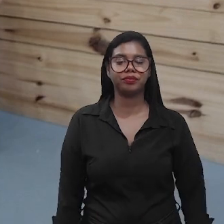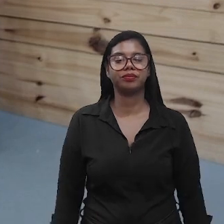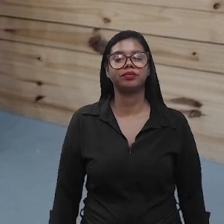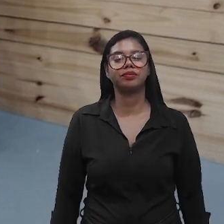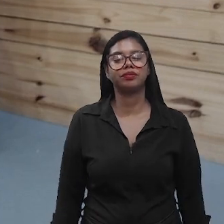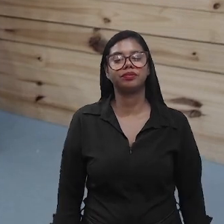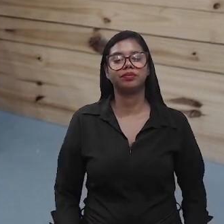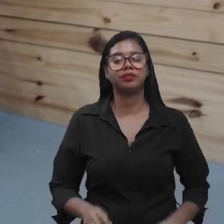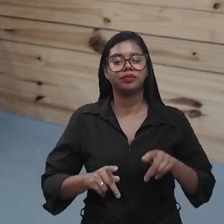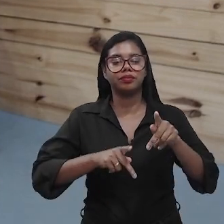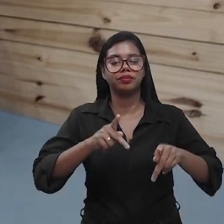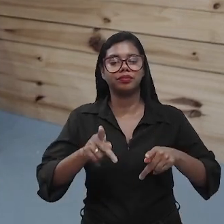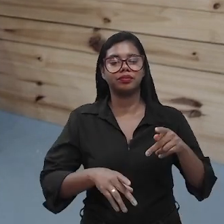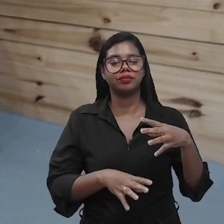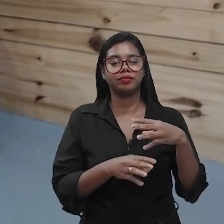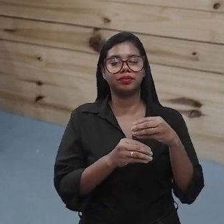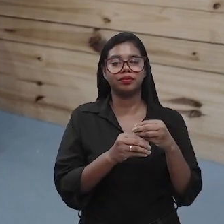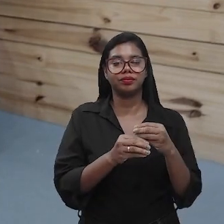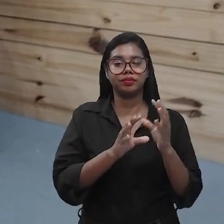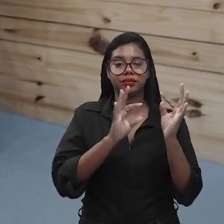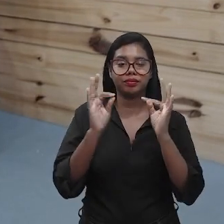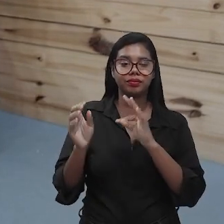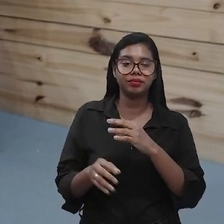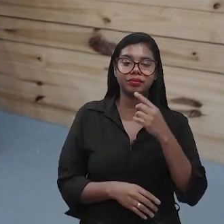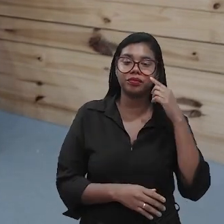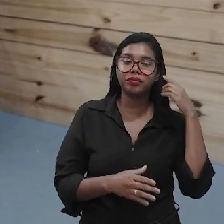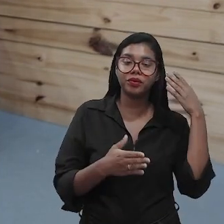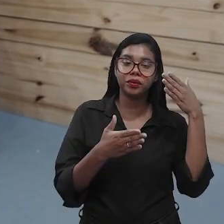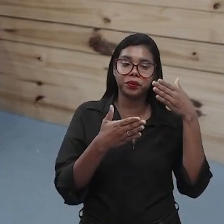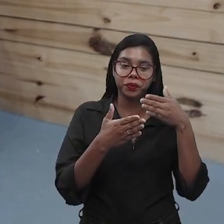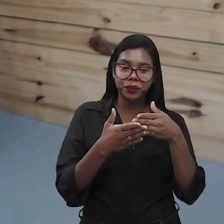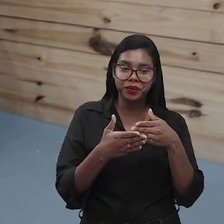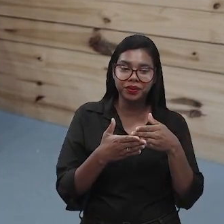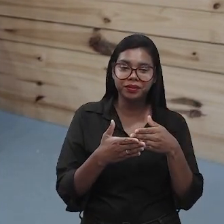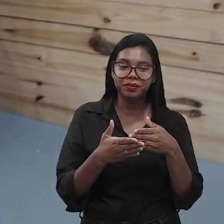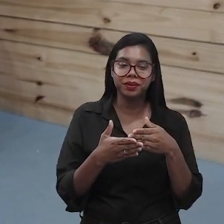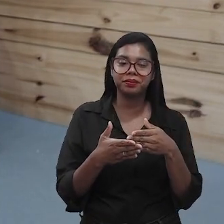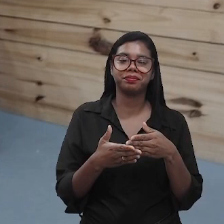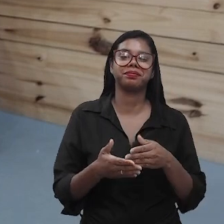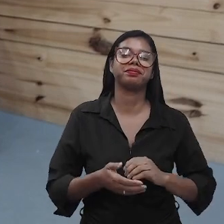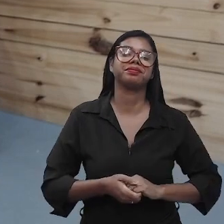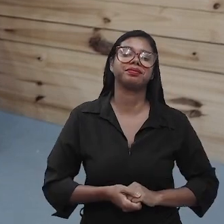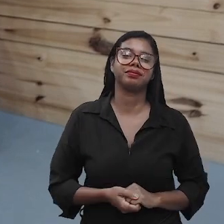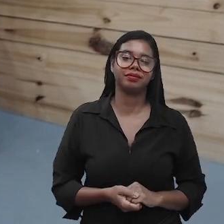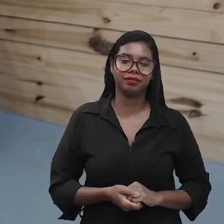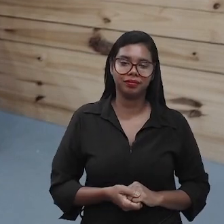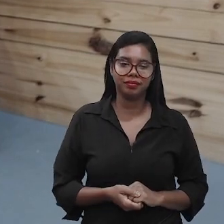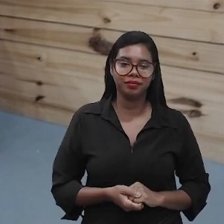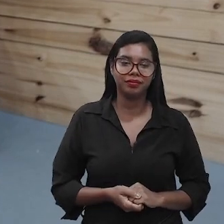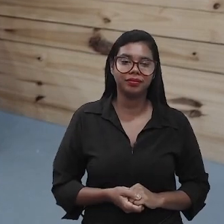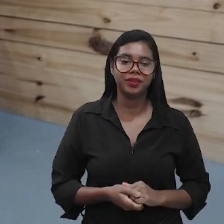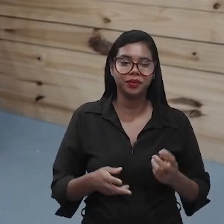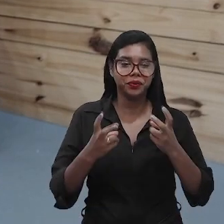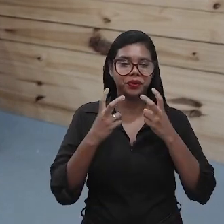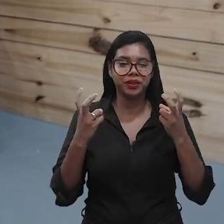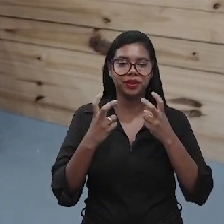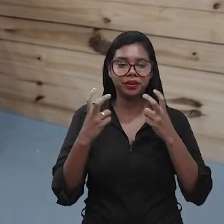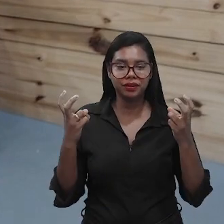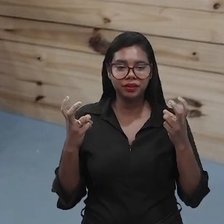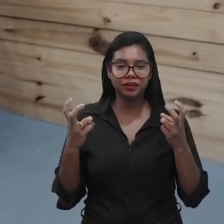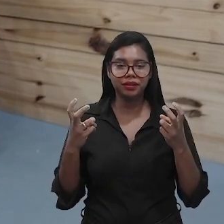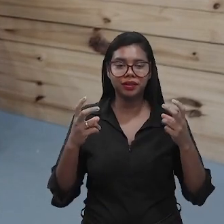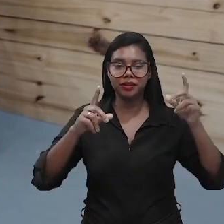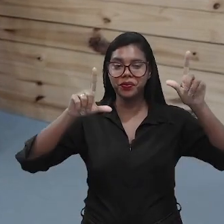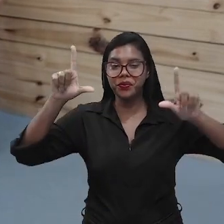isso. Vocês, assim, olha, última! É uma coisa horrível, mas você vê aquelas pessoas gritando na propaganda da TV.